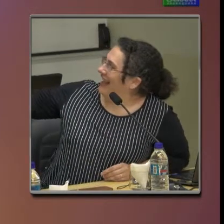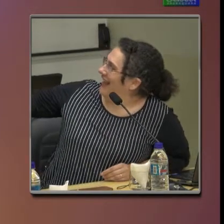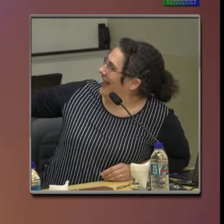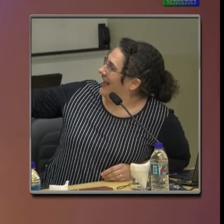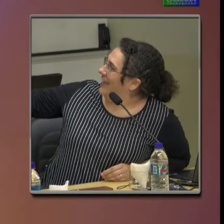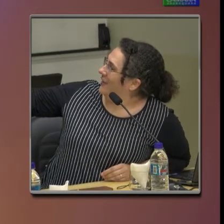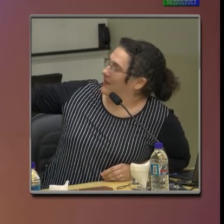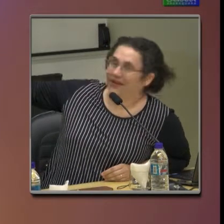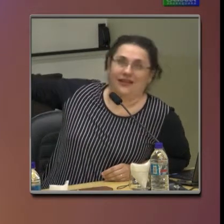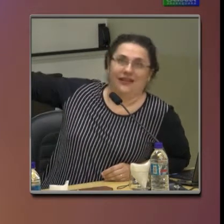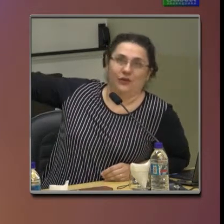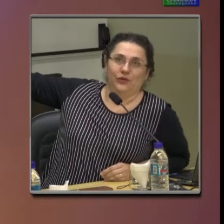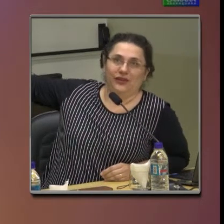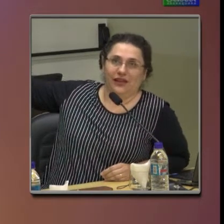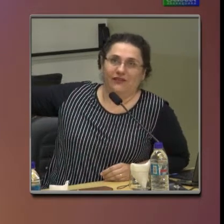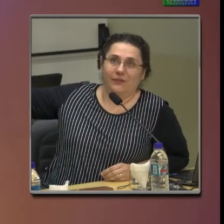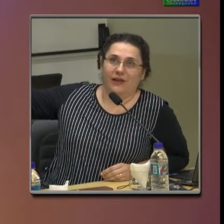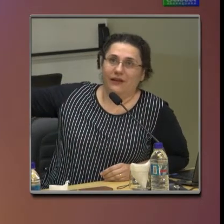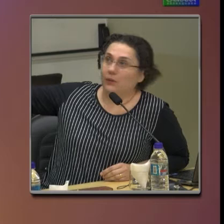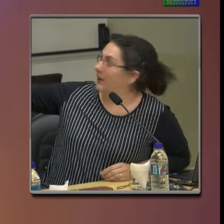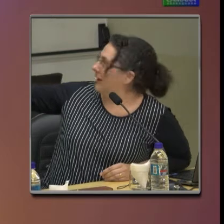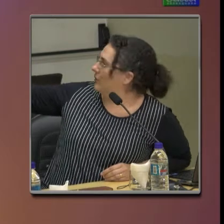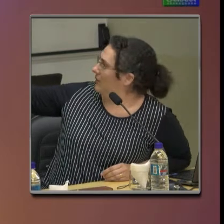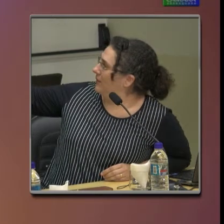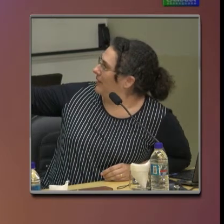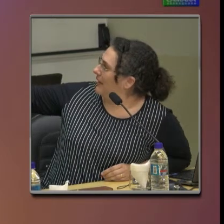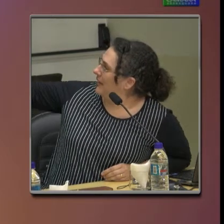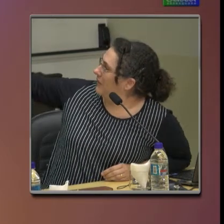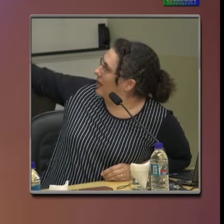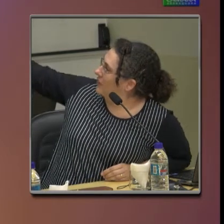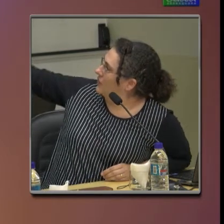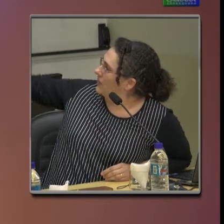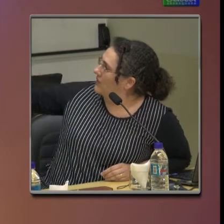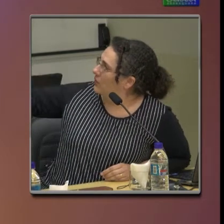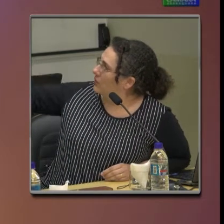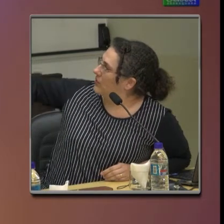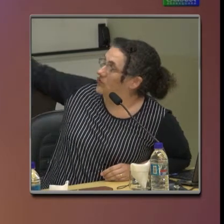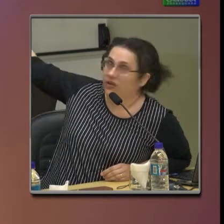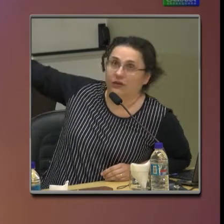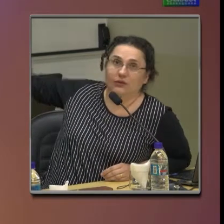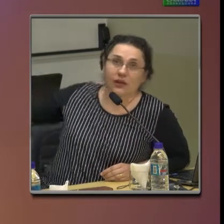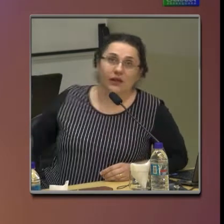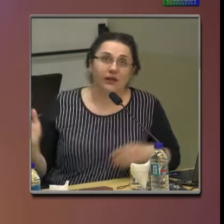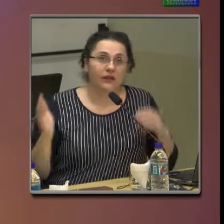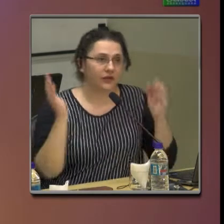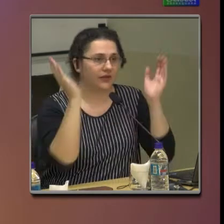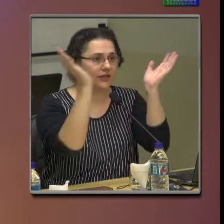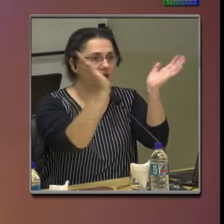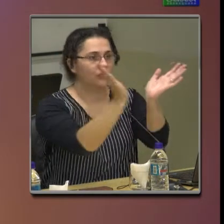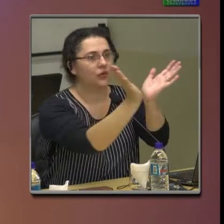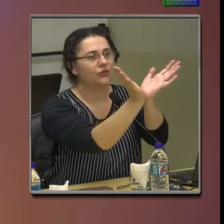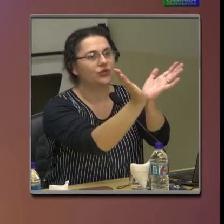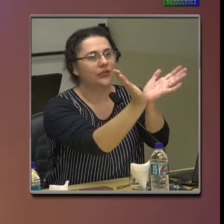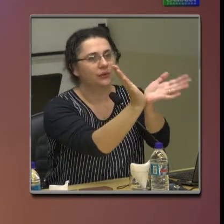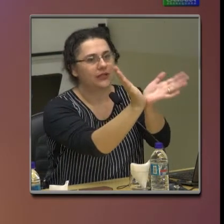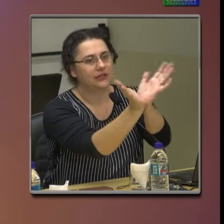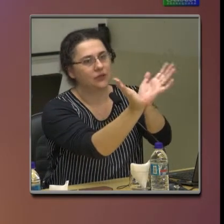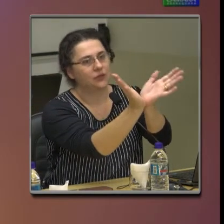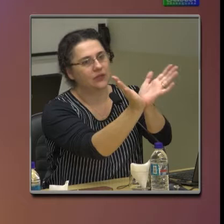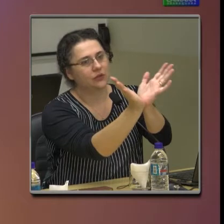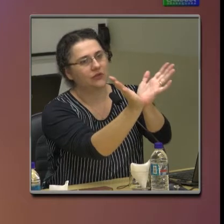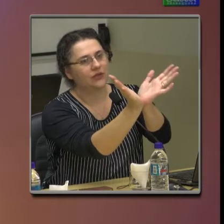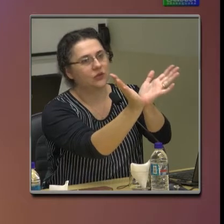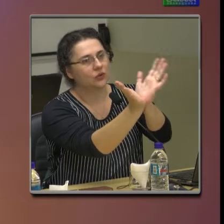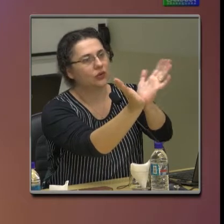e a rodovia que vai para Ribeirão Preto, que está aqui embaixo, nesse outro sentido. Então, eu tenho a cidade contida por